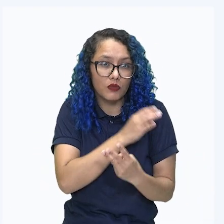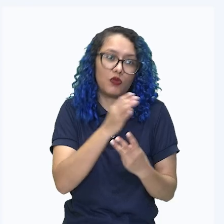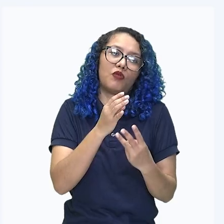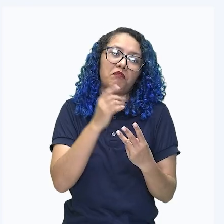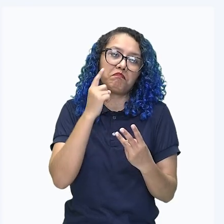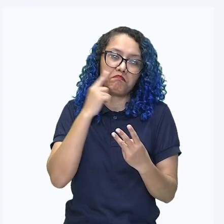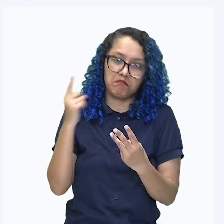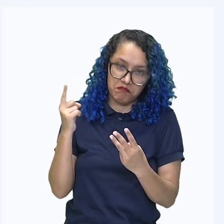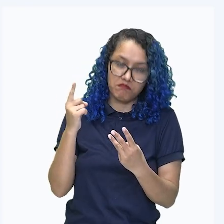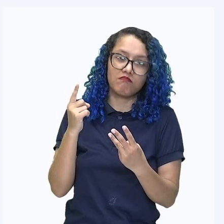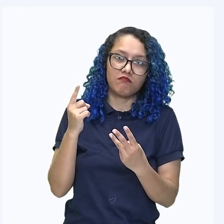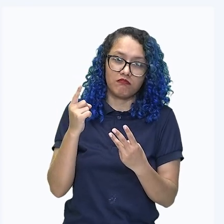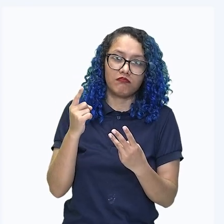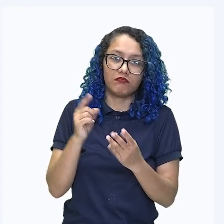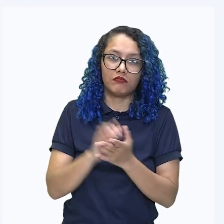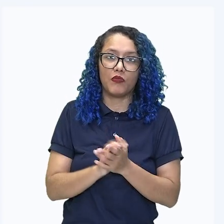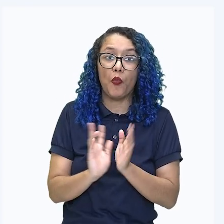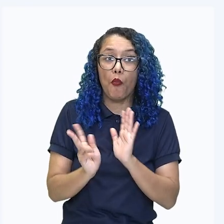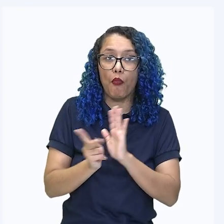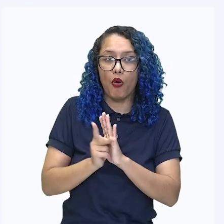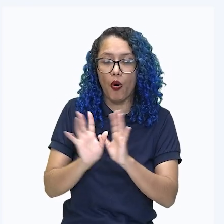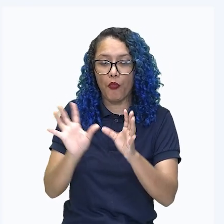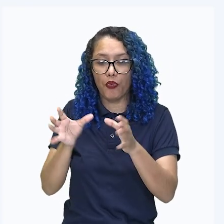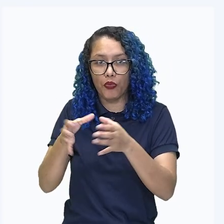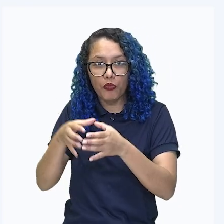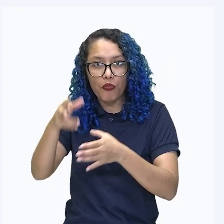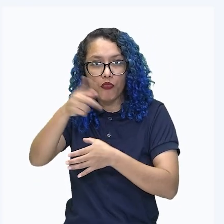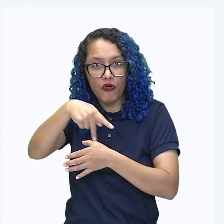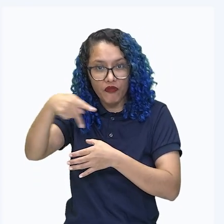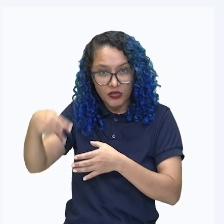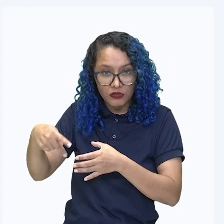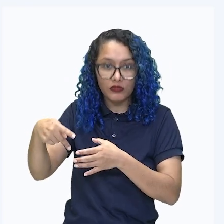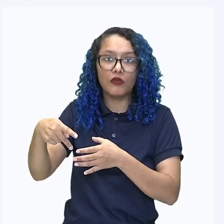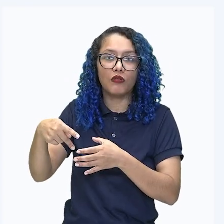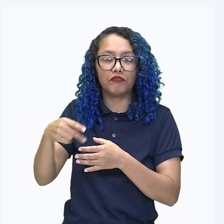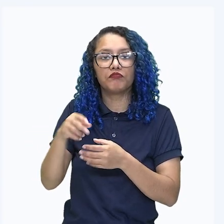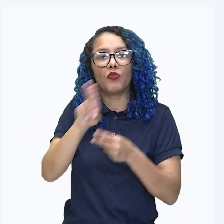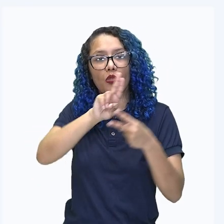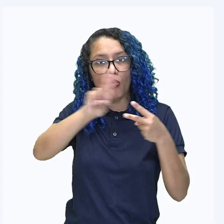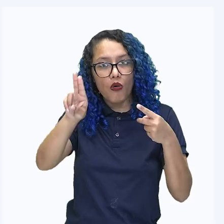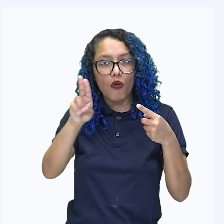coordenadores, então a gente usa esse domínio. O professor exclusivamente com o domínio